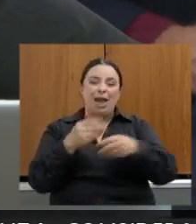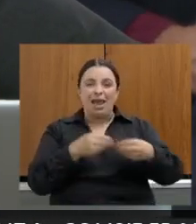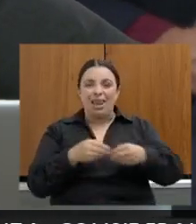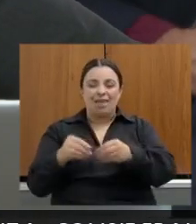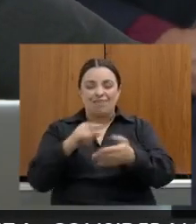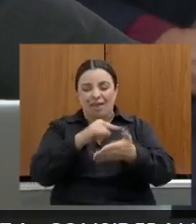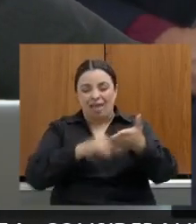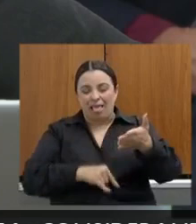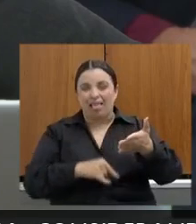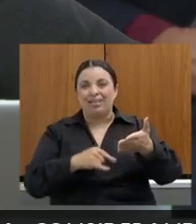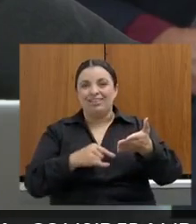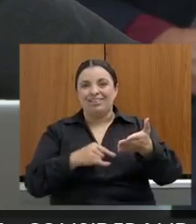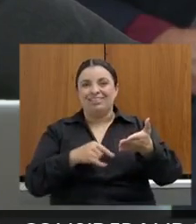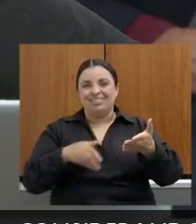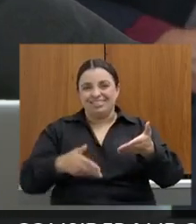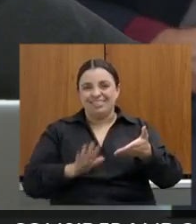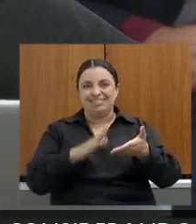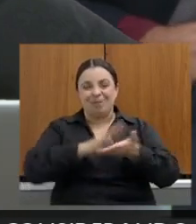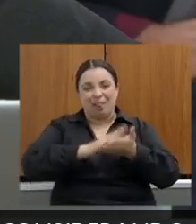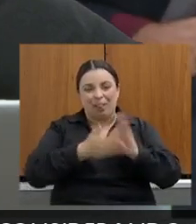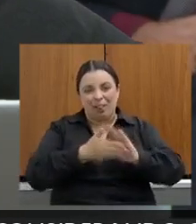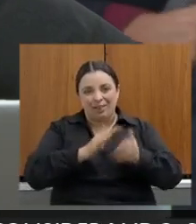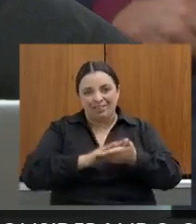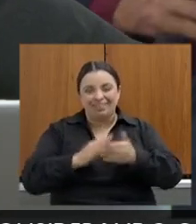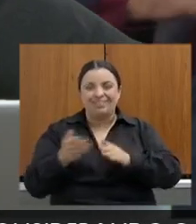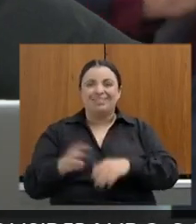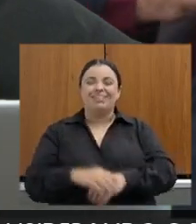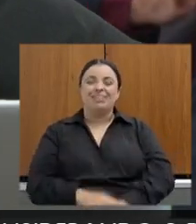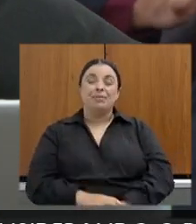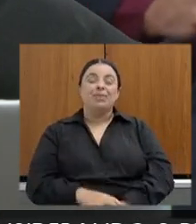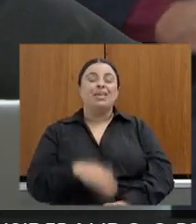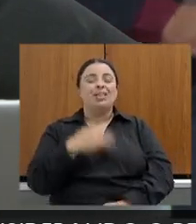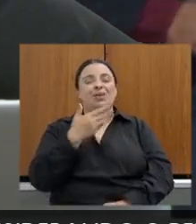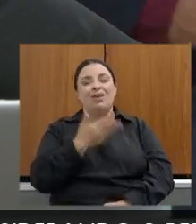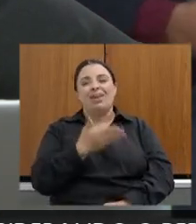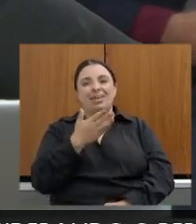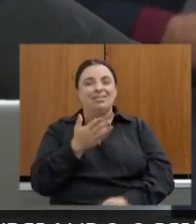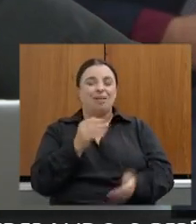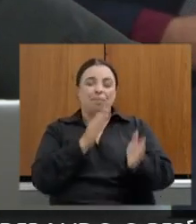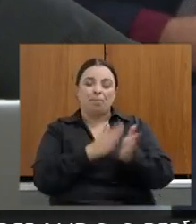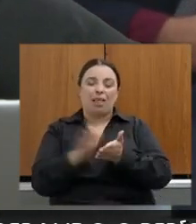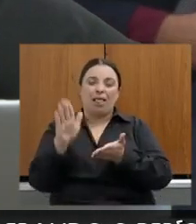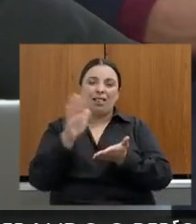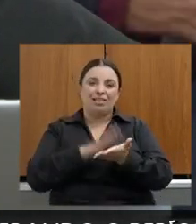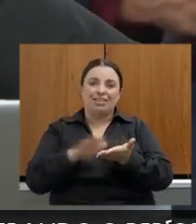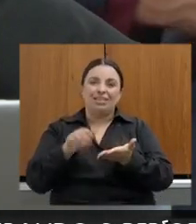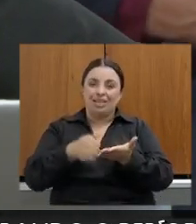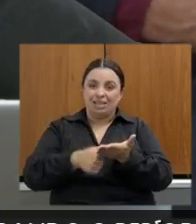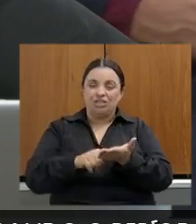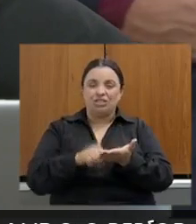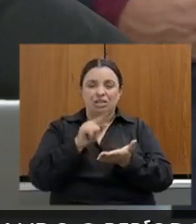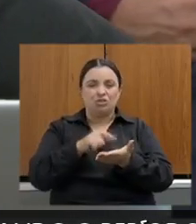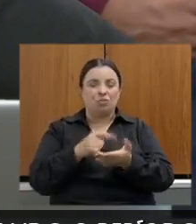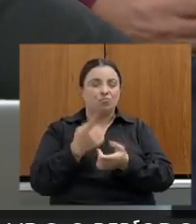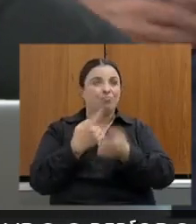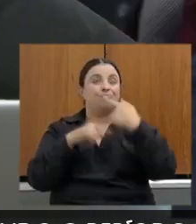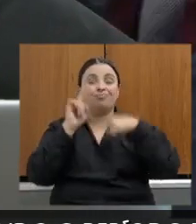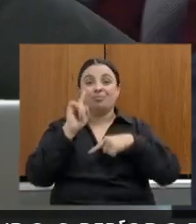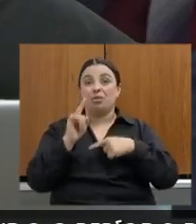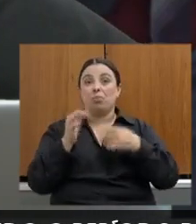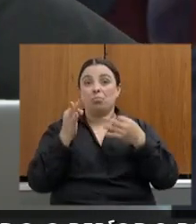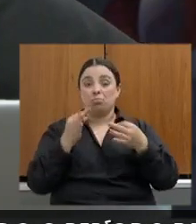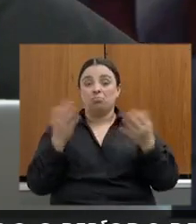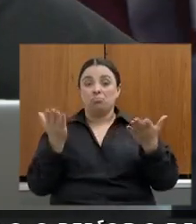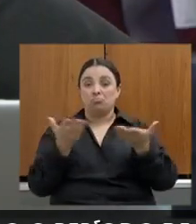aqui já trazida pelo Show será um avanço enorme Principalmente para o mais humilde Mas no tocante